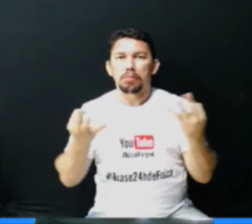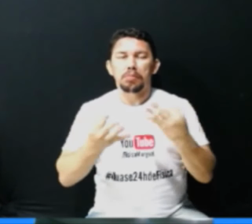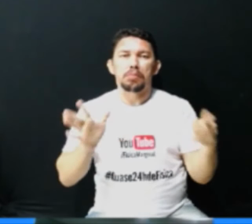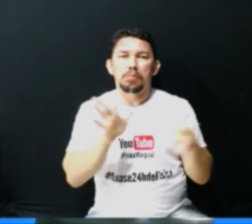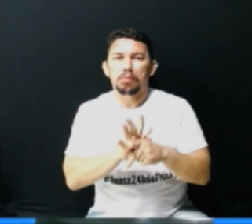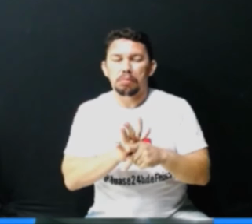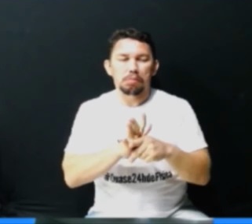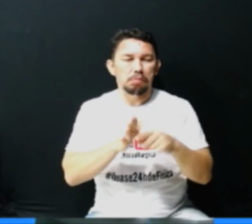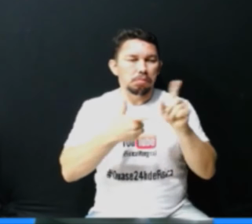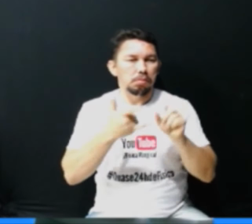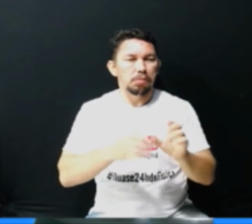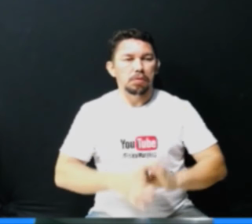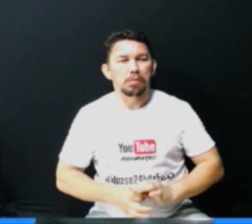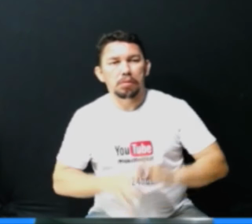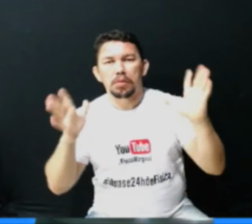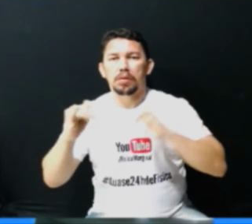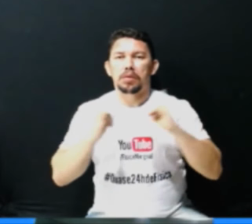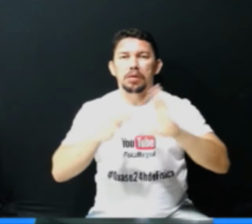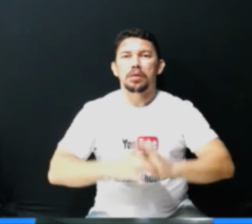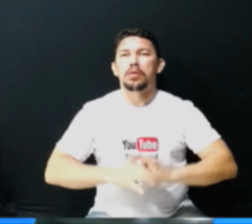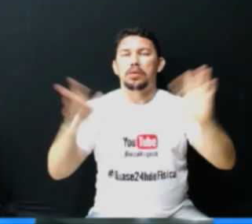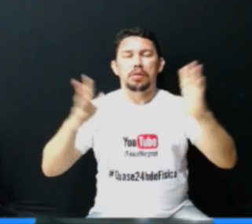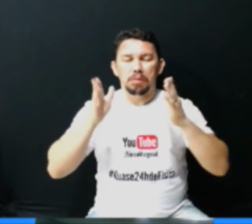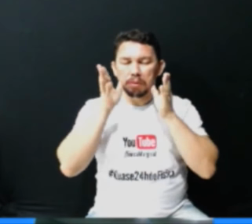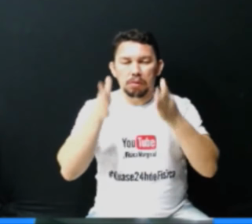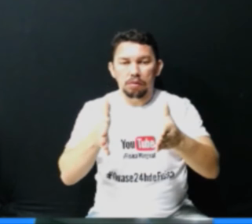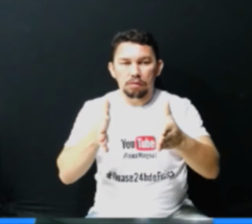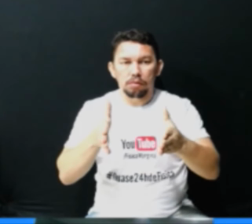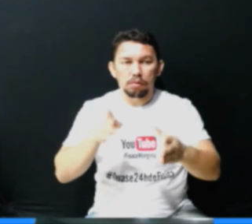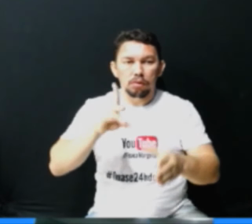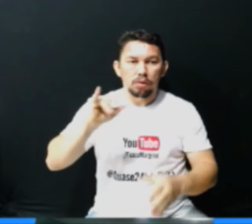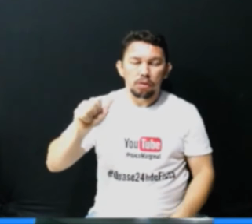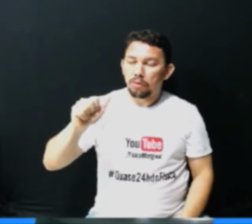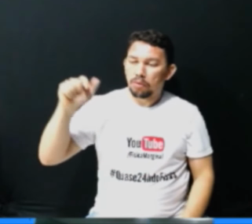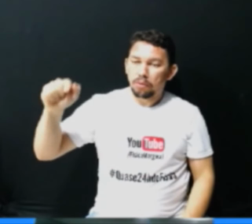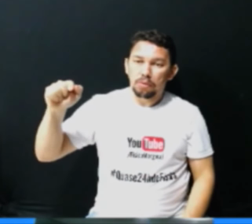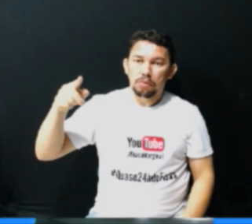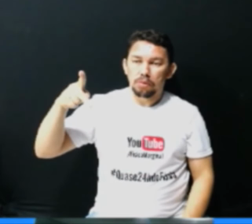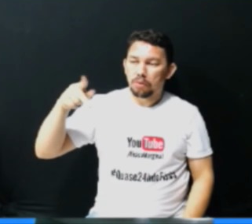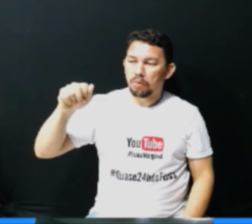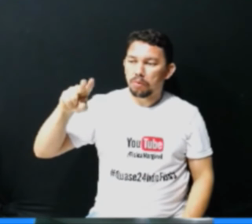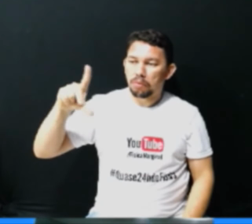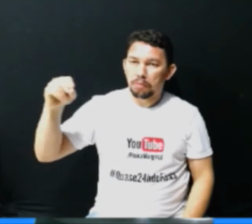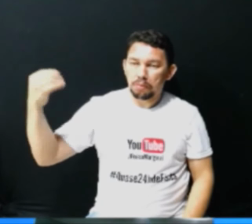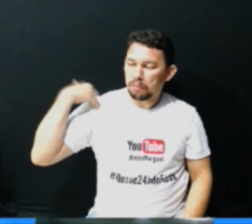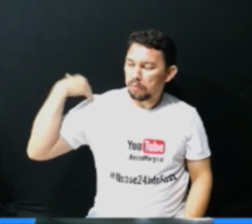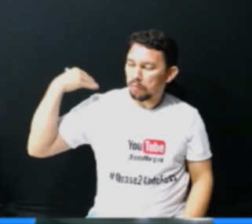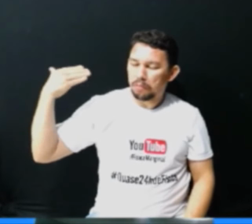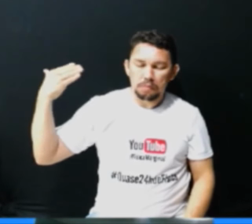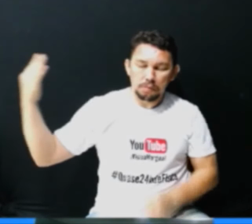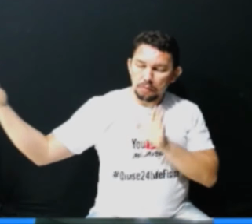canal é meu, o YouTube é livre, a internet é livre, eu faço o que eu quiser. E aí um dia o Paulo conversa comigo e diz, cara,